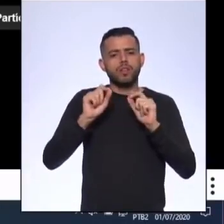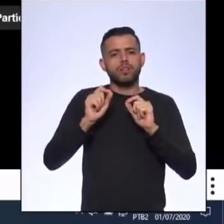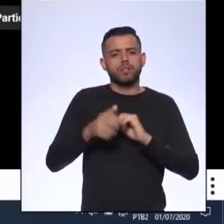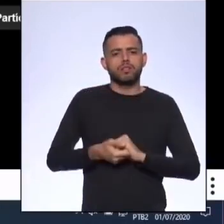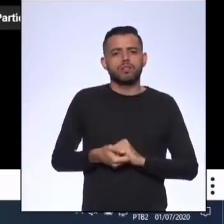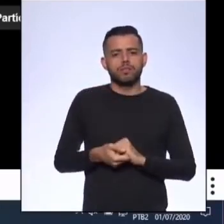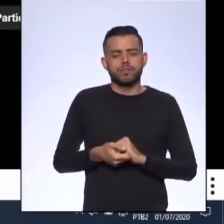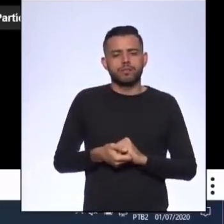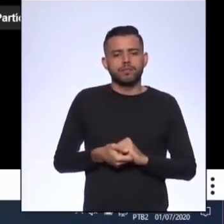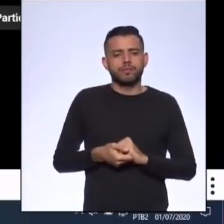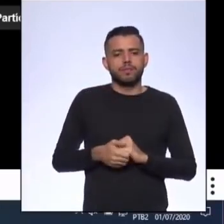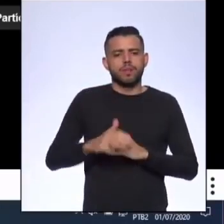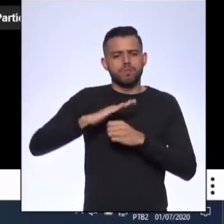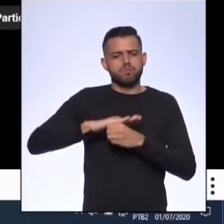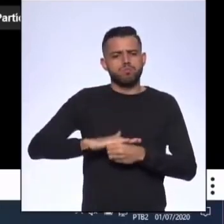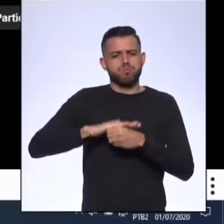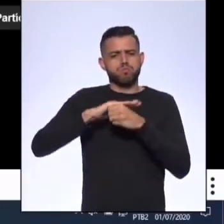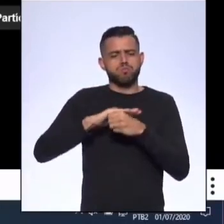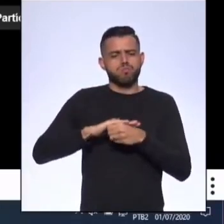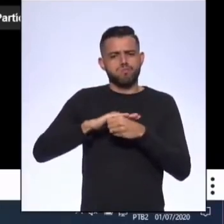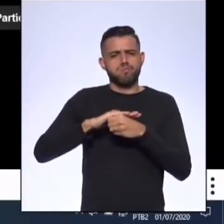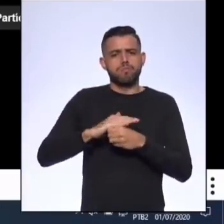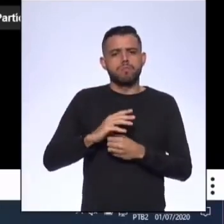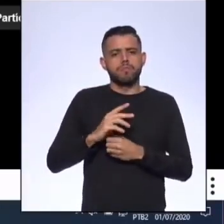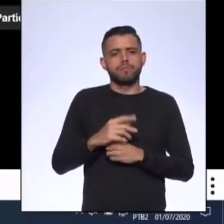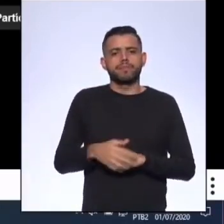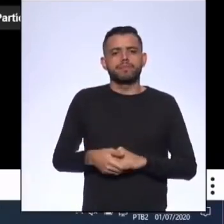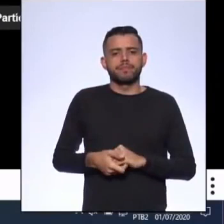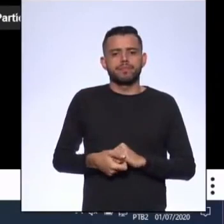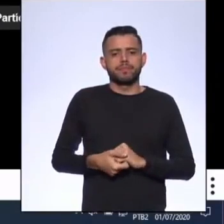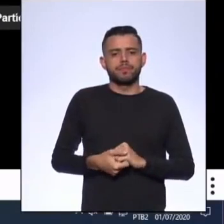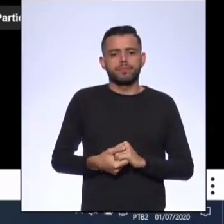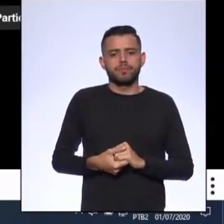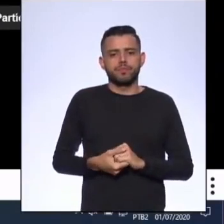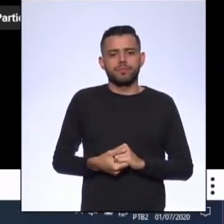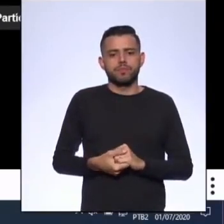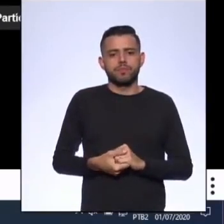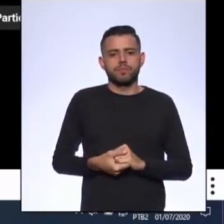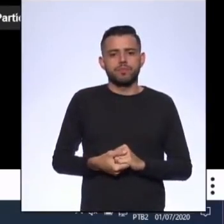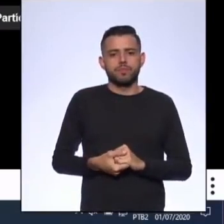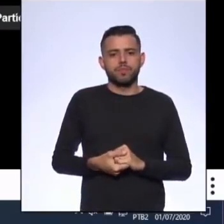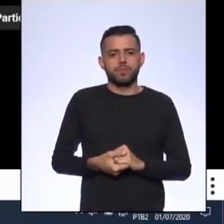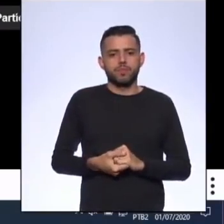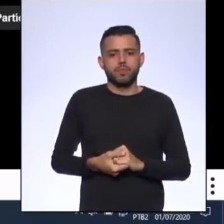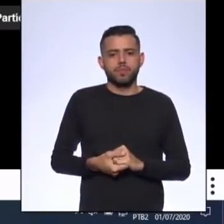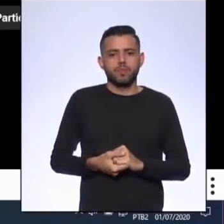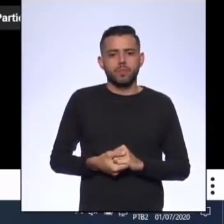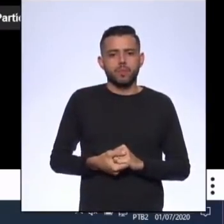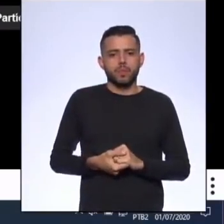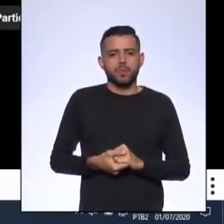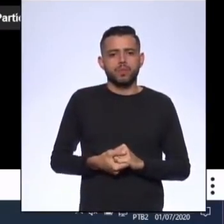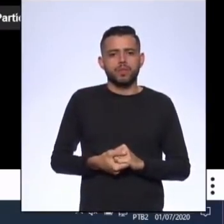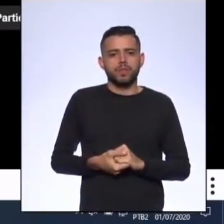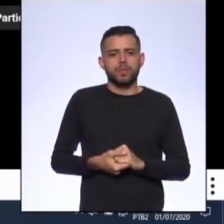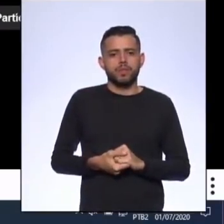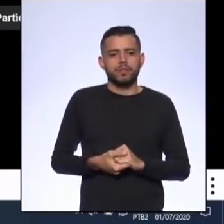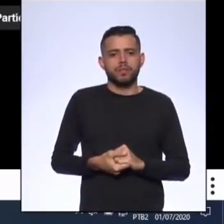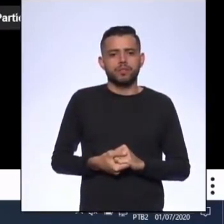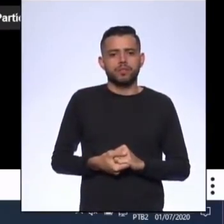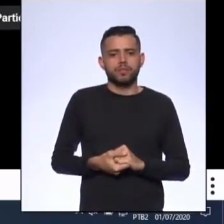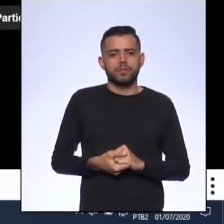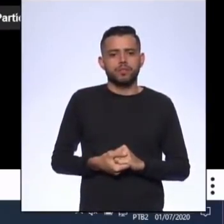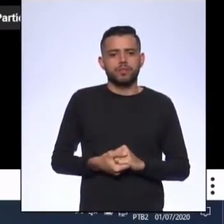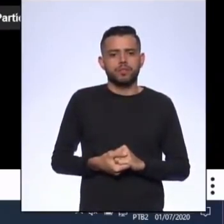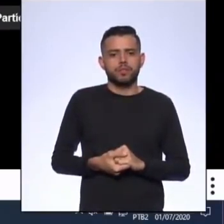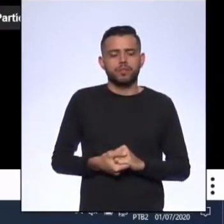a pressão, certo? Então eu vou colocar aqui, ó, volume e aqui também tem a pressão. Se eu colocar aqui a pressão, primeiro eu vou colocar